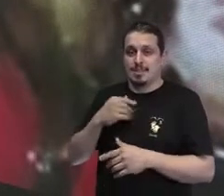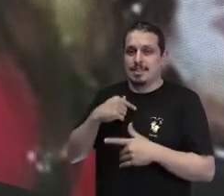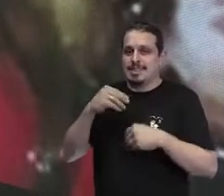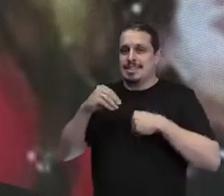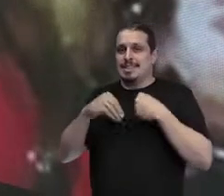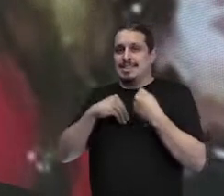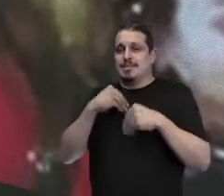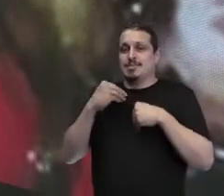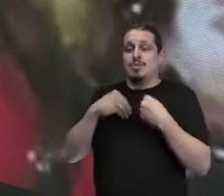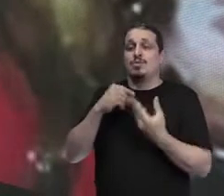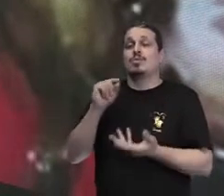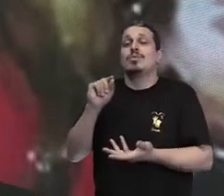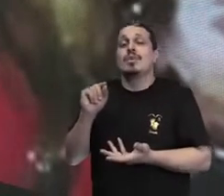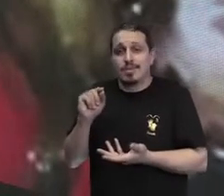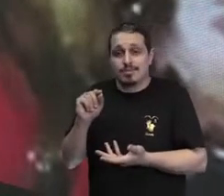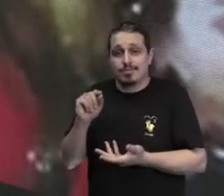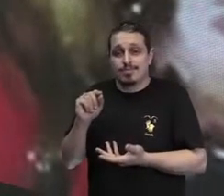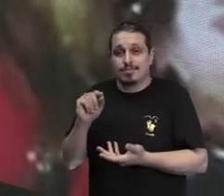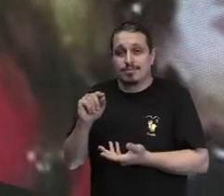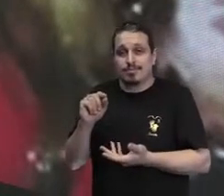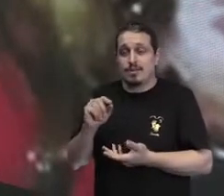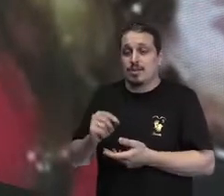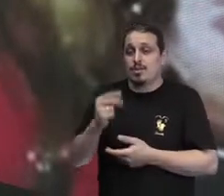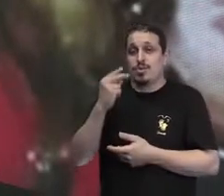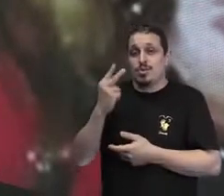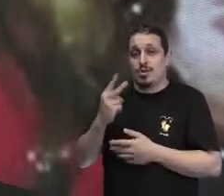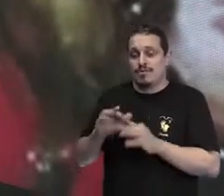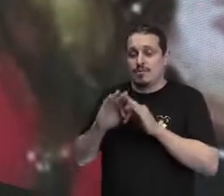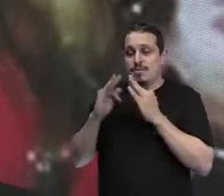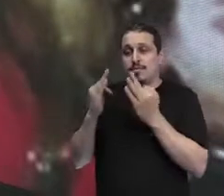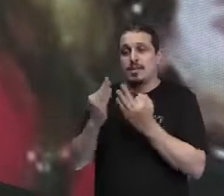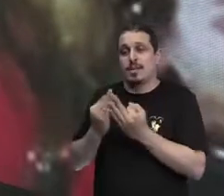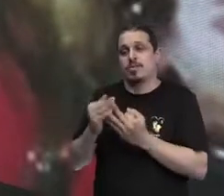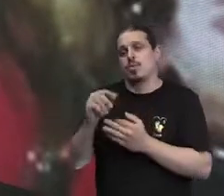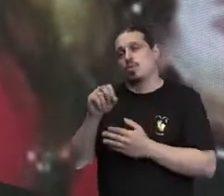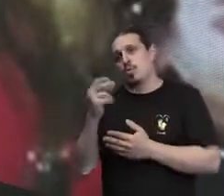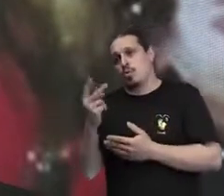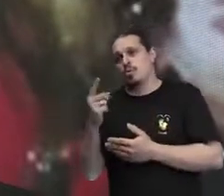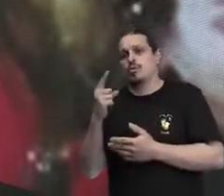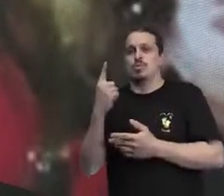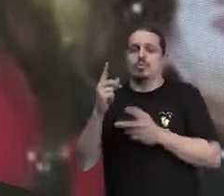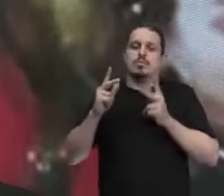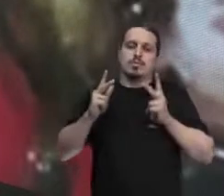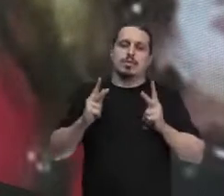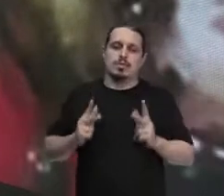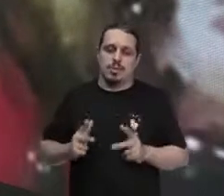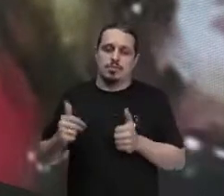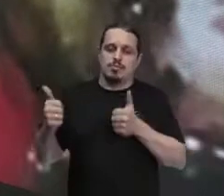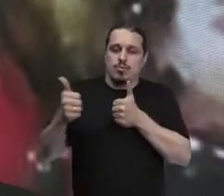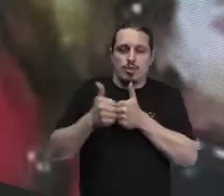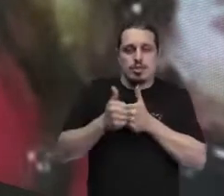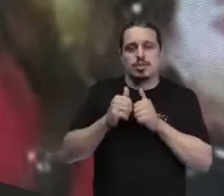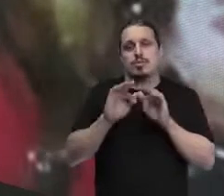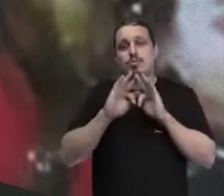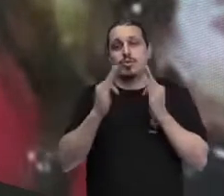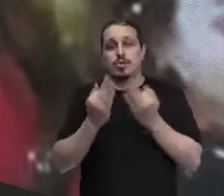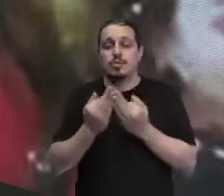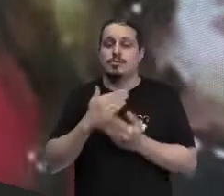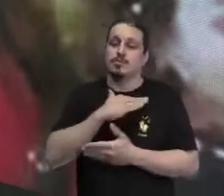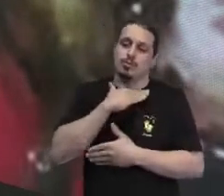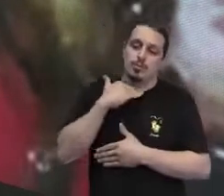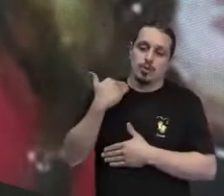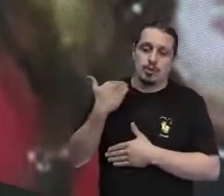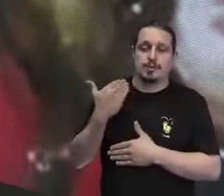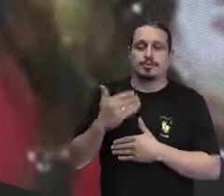perdeu um familiar ou alguém próximo nessa pandemia. E a gente fez o nosso